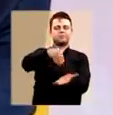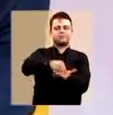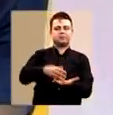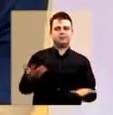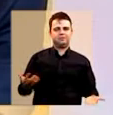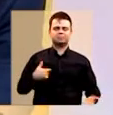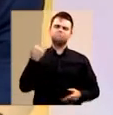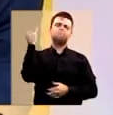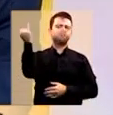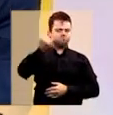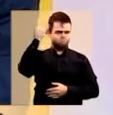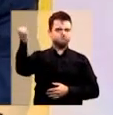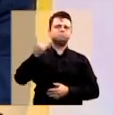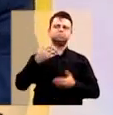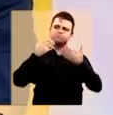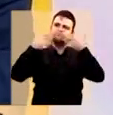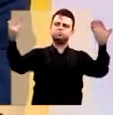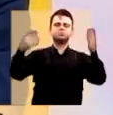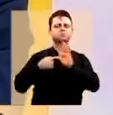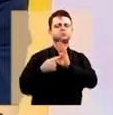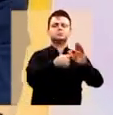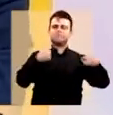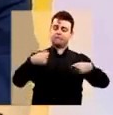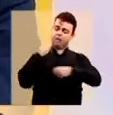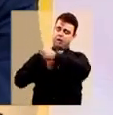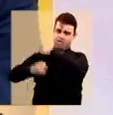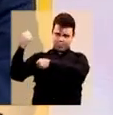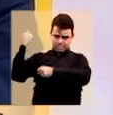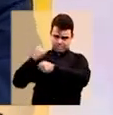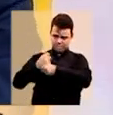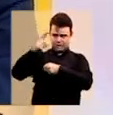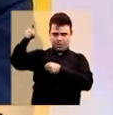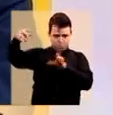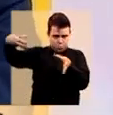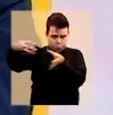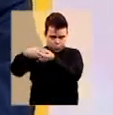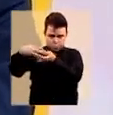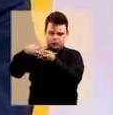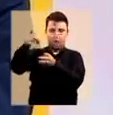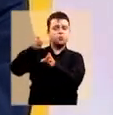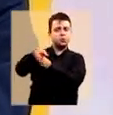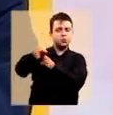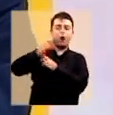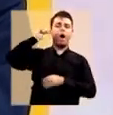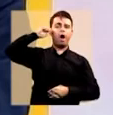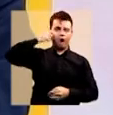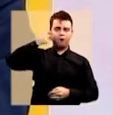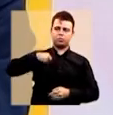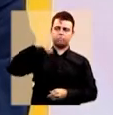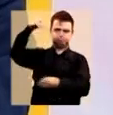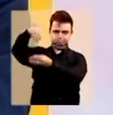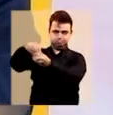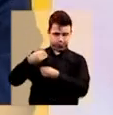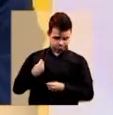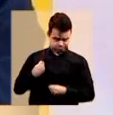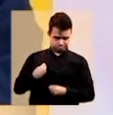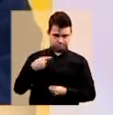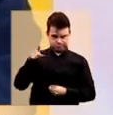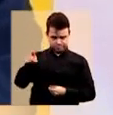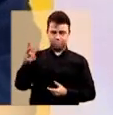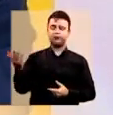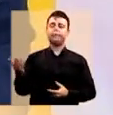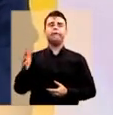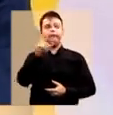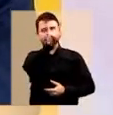afro-rio-pretense, eu acho que é fundamental. Por quê? O ano passado, quando eu estava ainda na presidência do Conselho Afro, nós